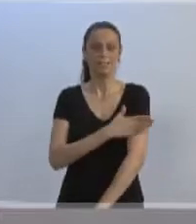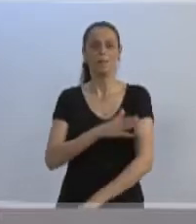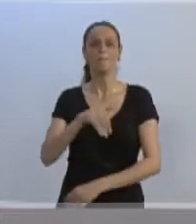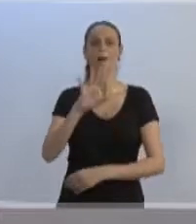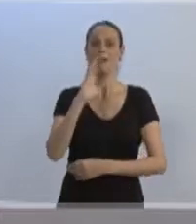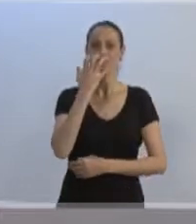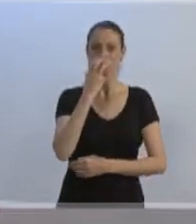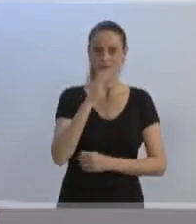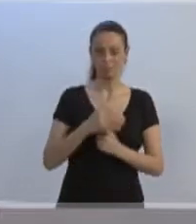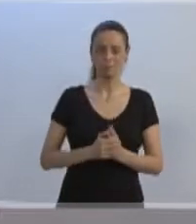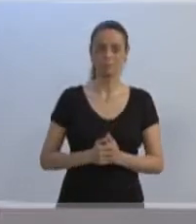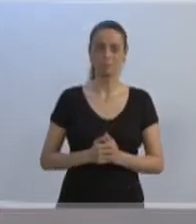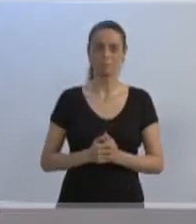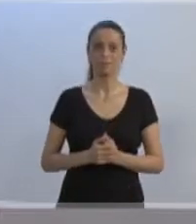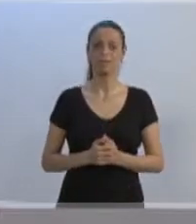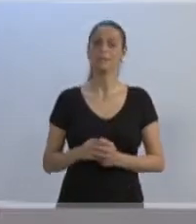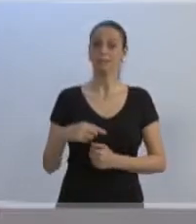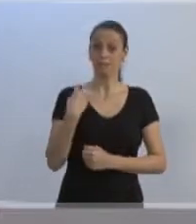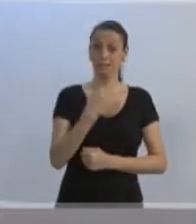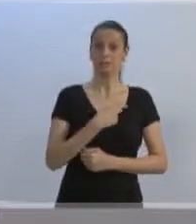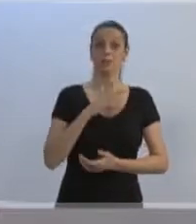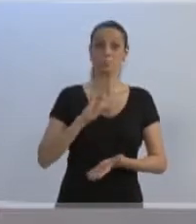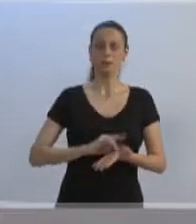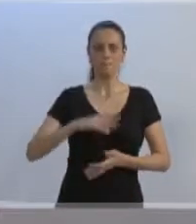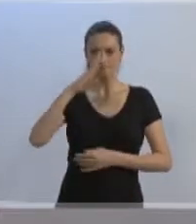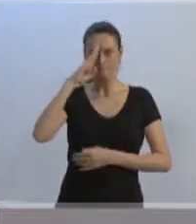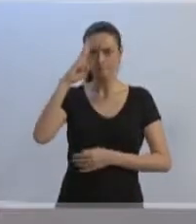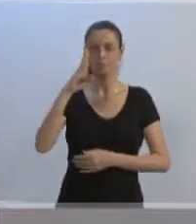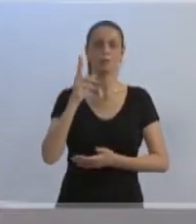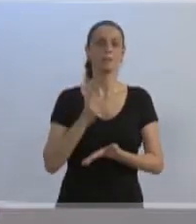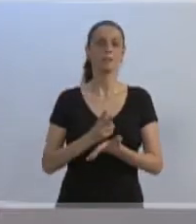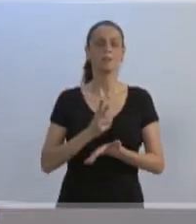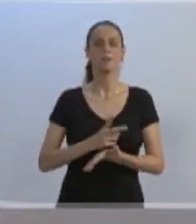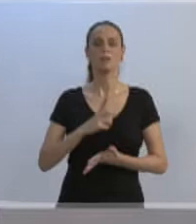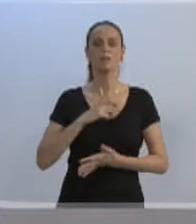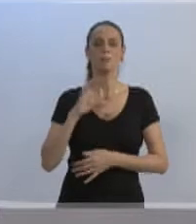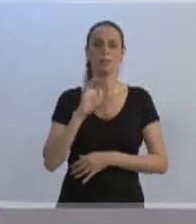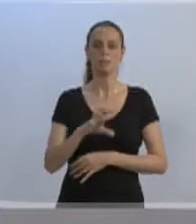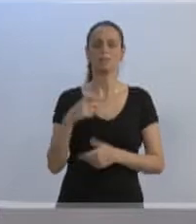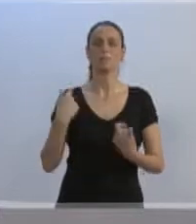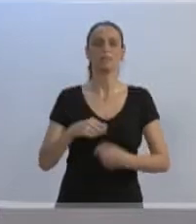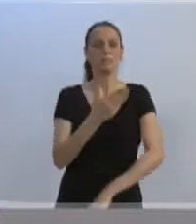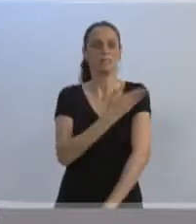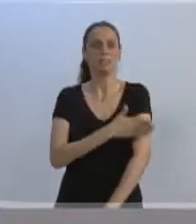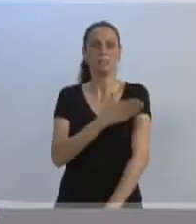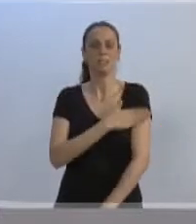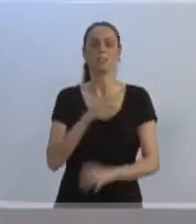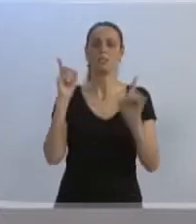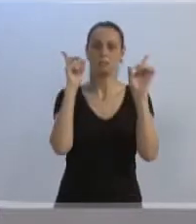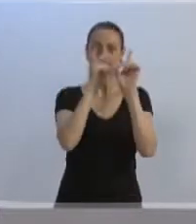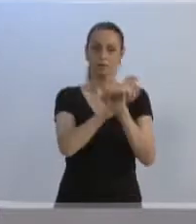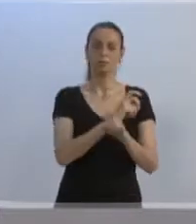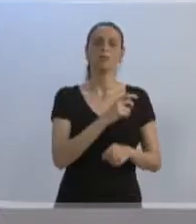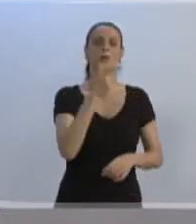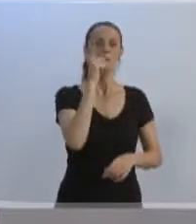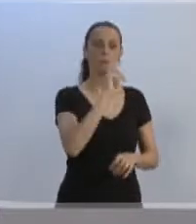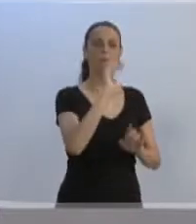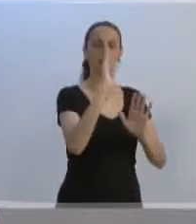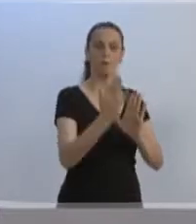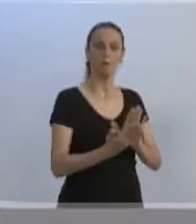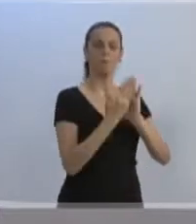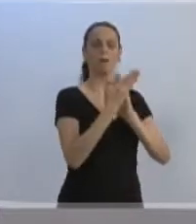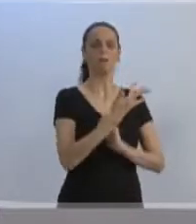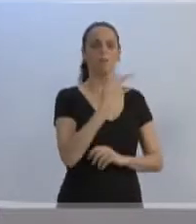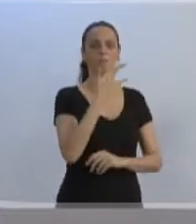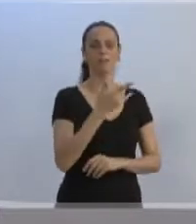e nós militares sempre tivemos isso essa prerrogativa de dizer treinamento difícil combate fácil então eles vão ter aí